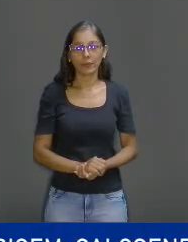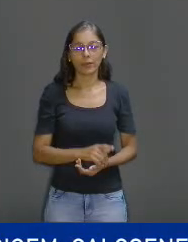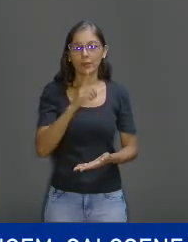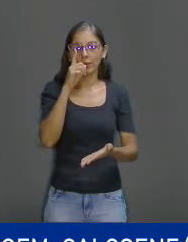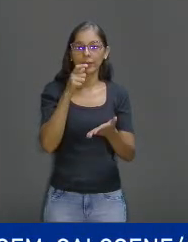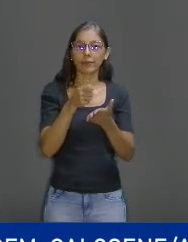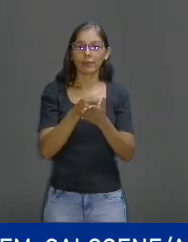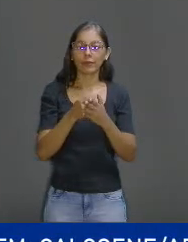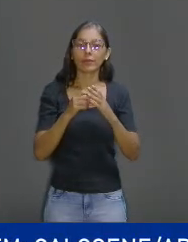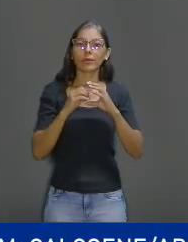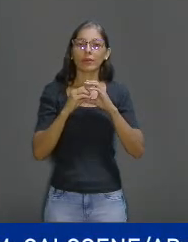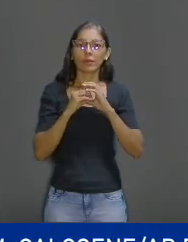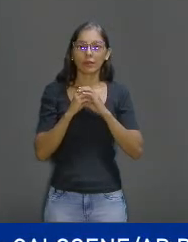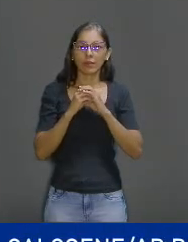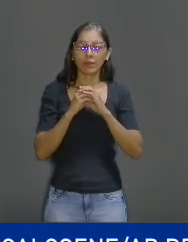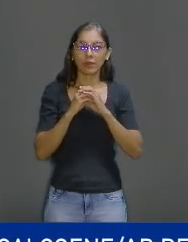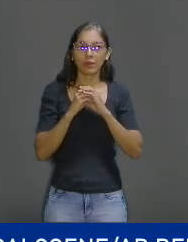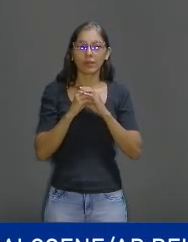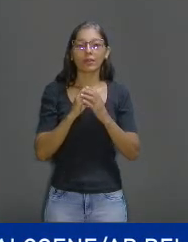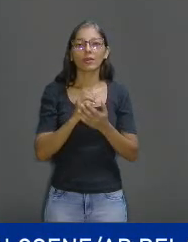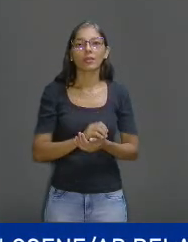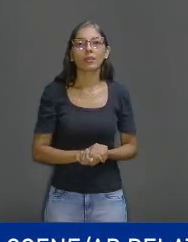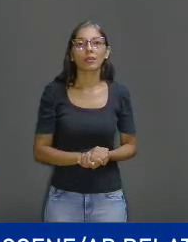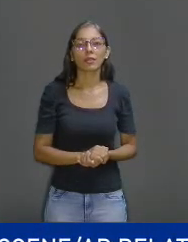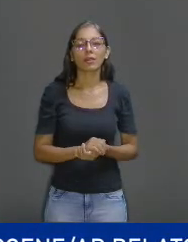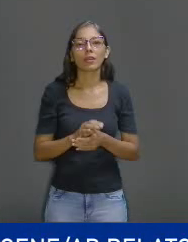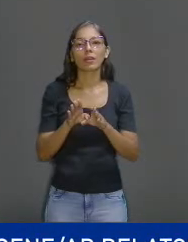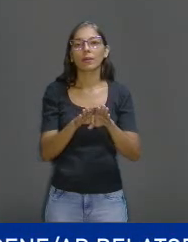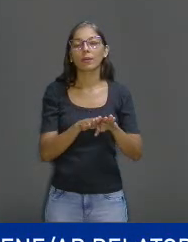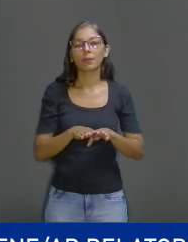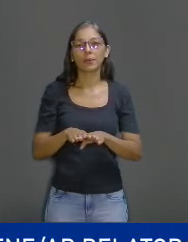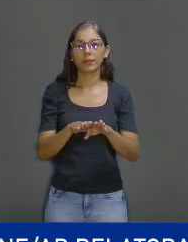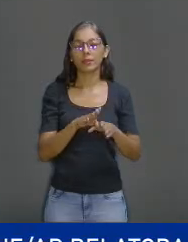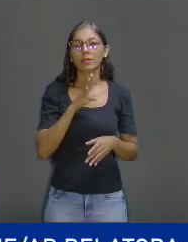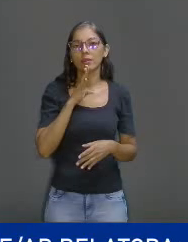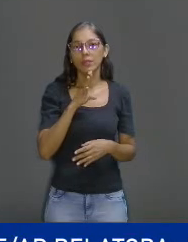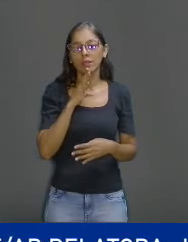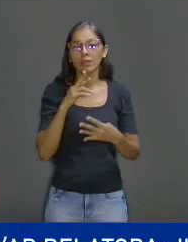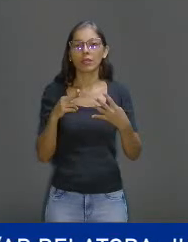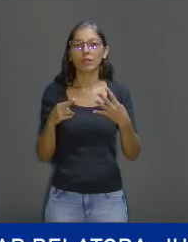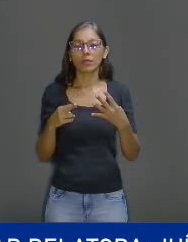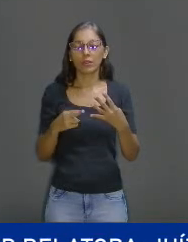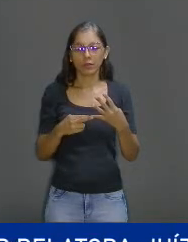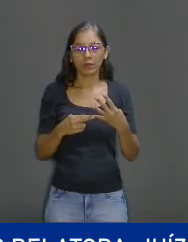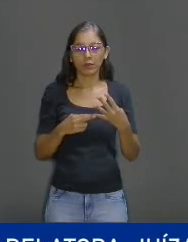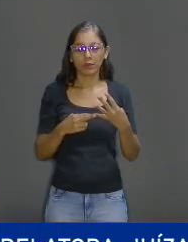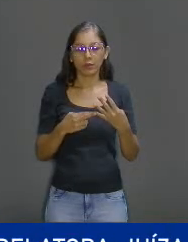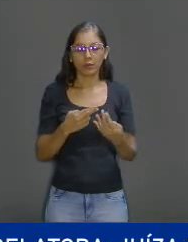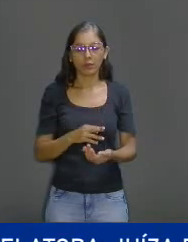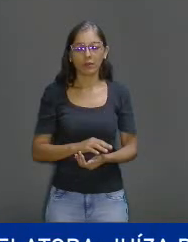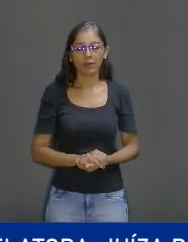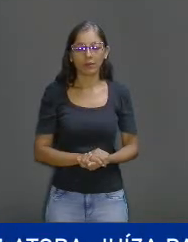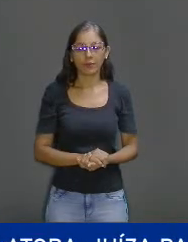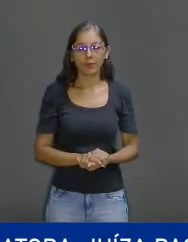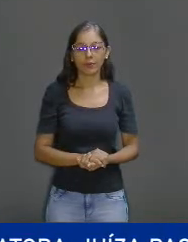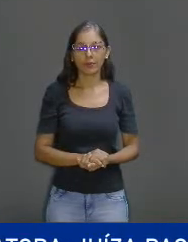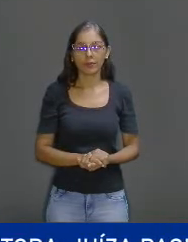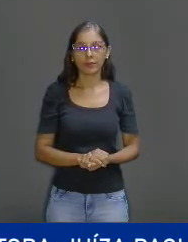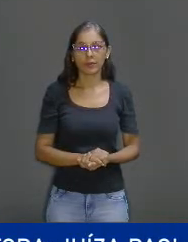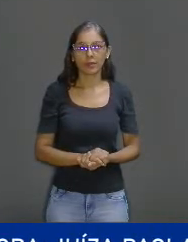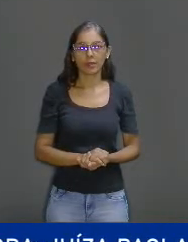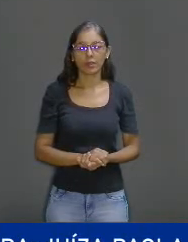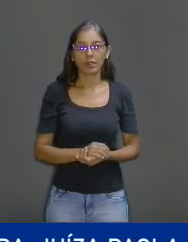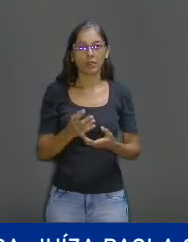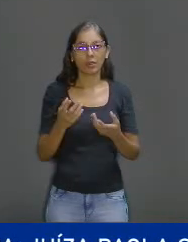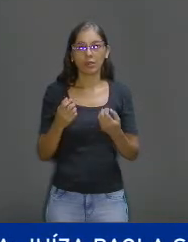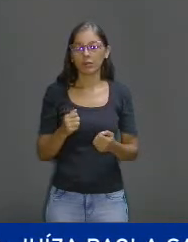Decisão. O Tribunal Regional Eleitoral do Amapá, por unanimidade, conheceu do recurso no mérito negou-lhe provimento